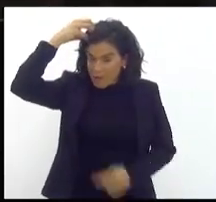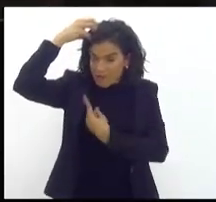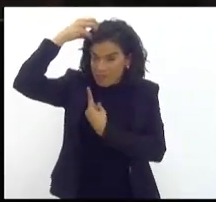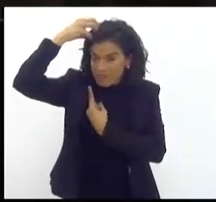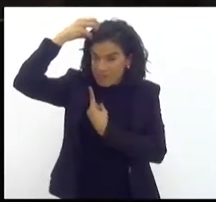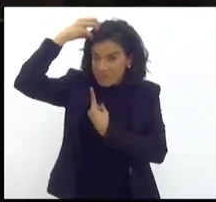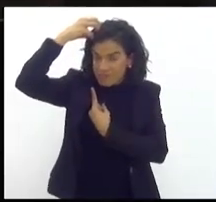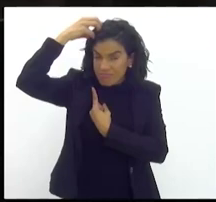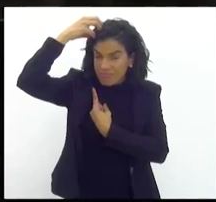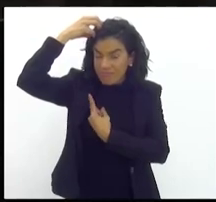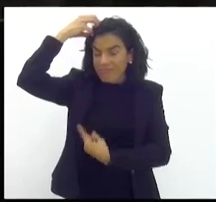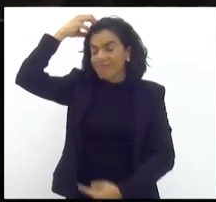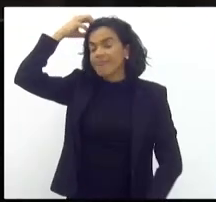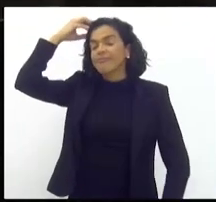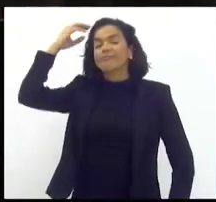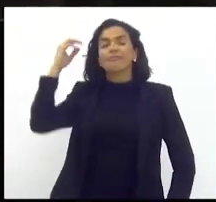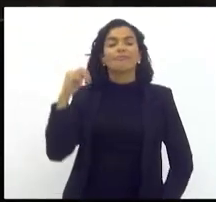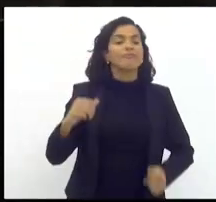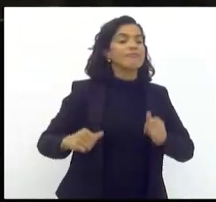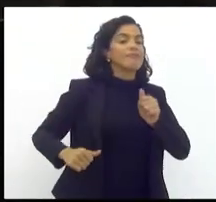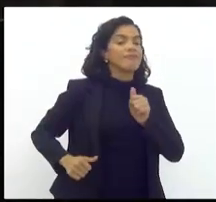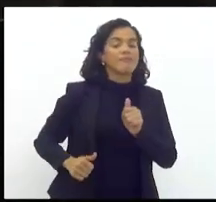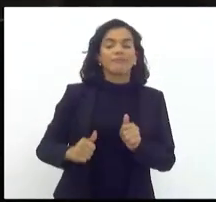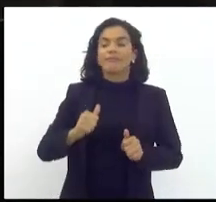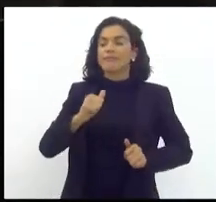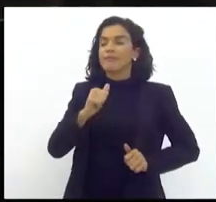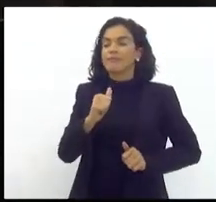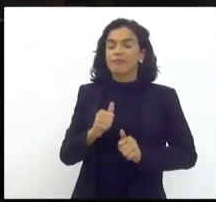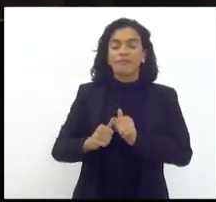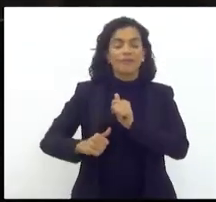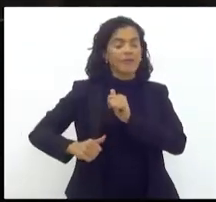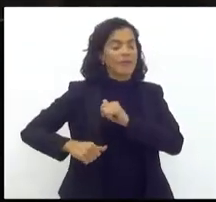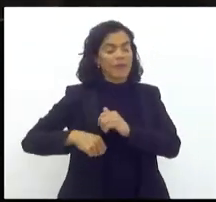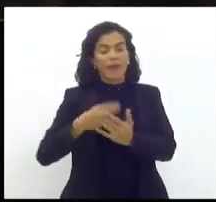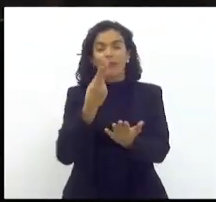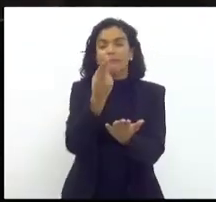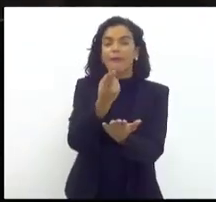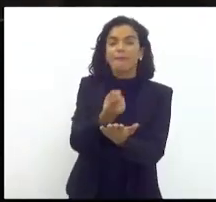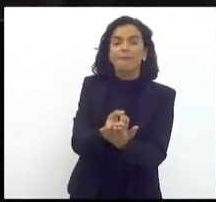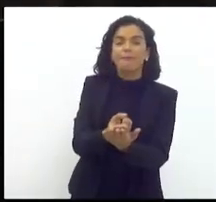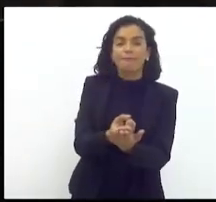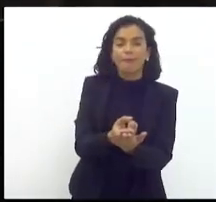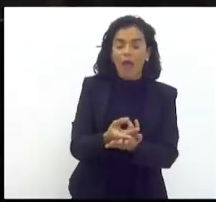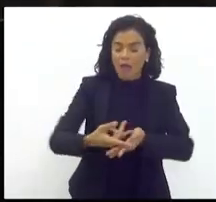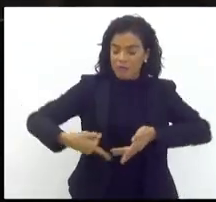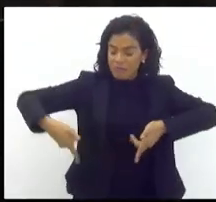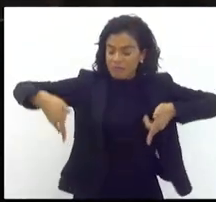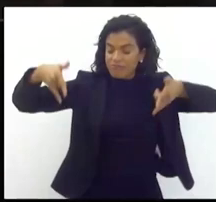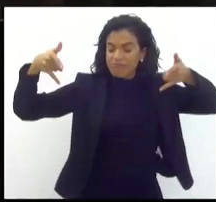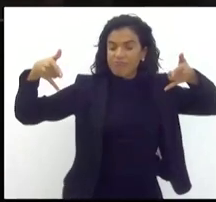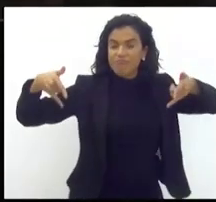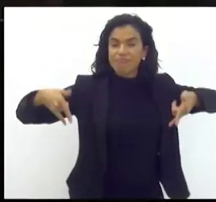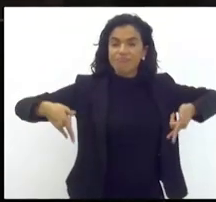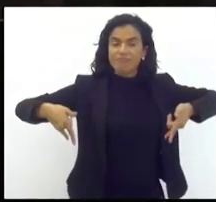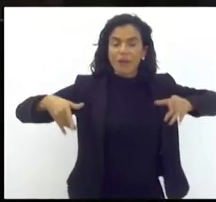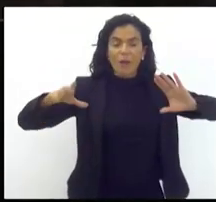absurda estavam lá deitados em berços esplêndidos